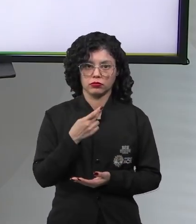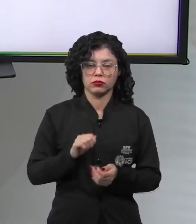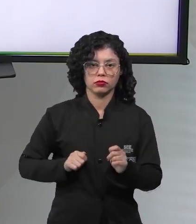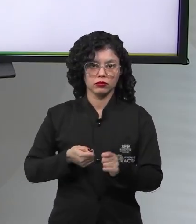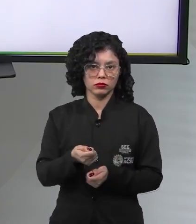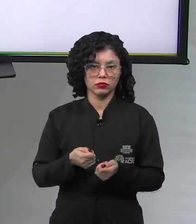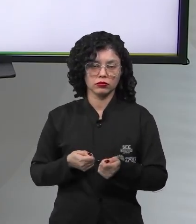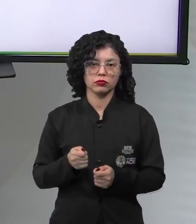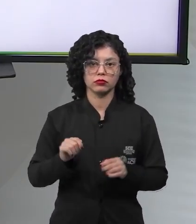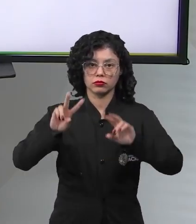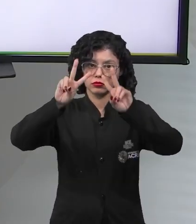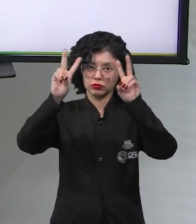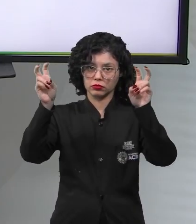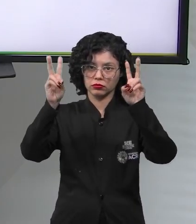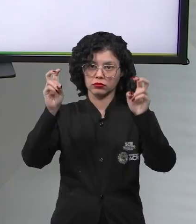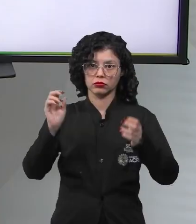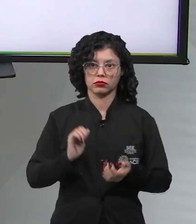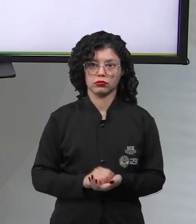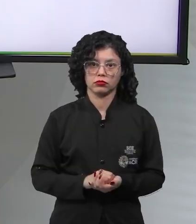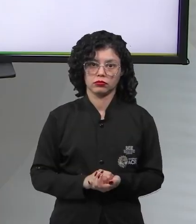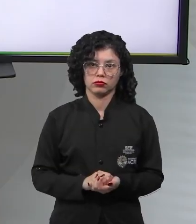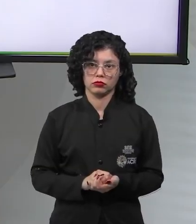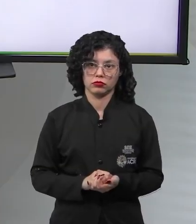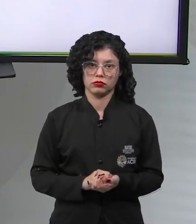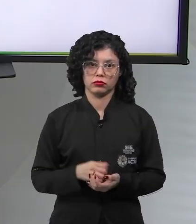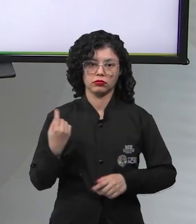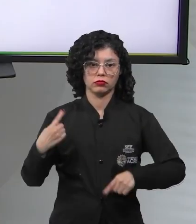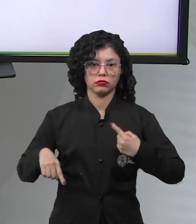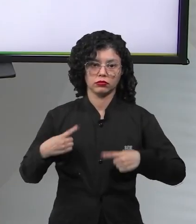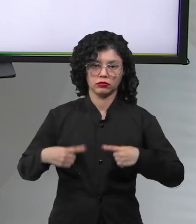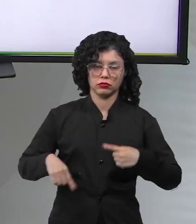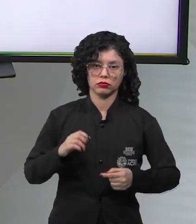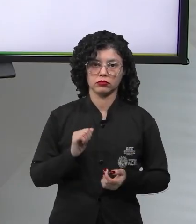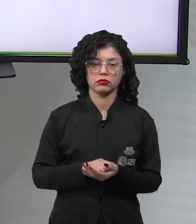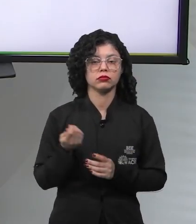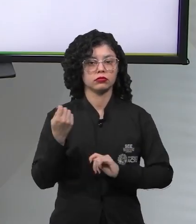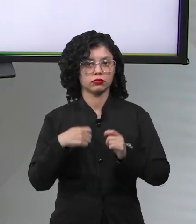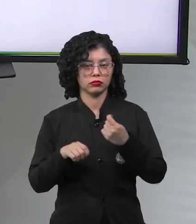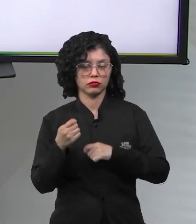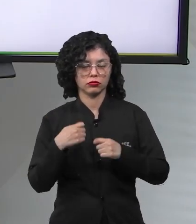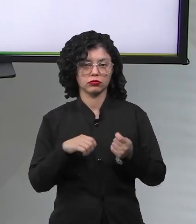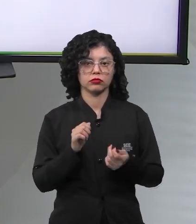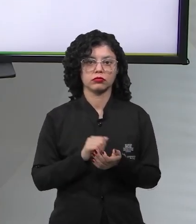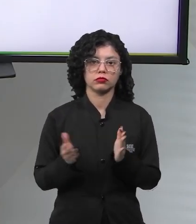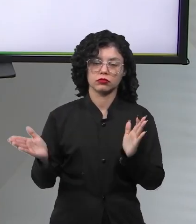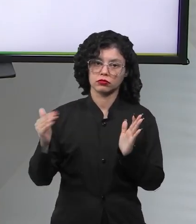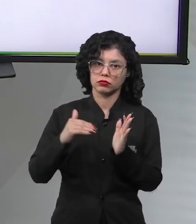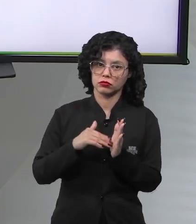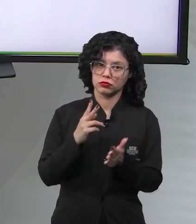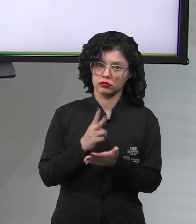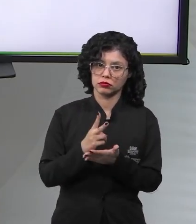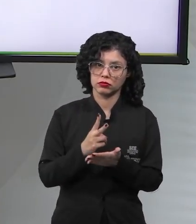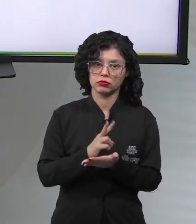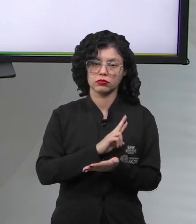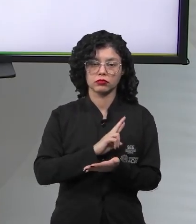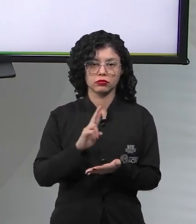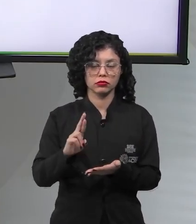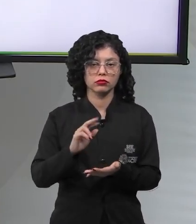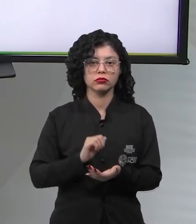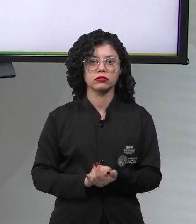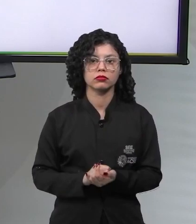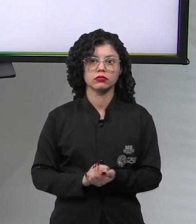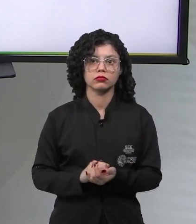dominação, eu estou tratando da dominação política, econômica e até mesmo religiosa,